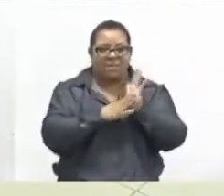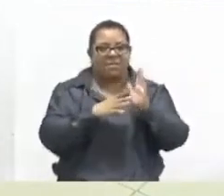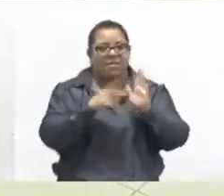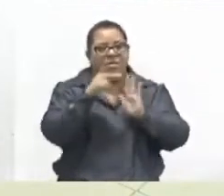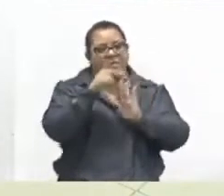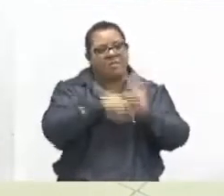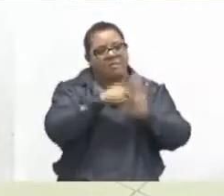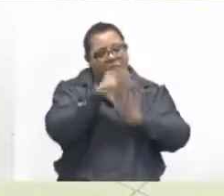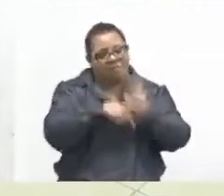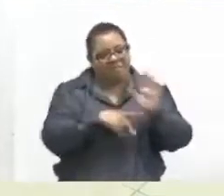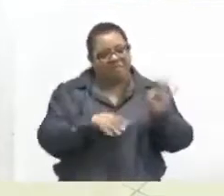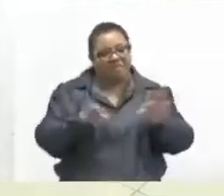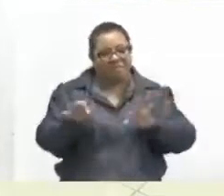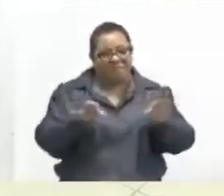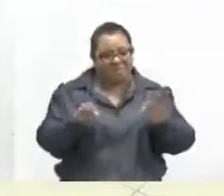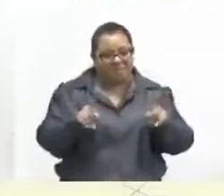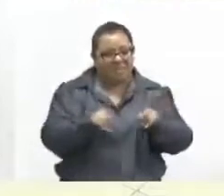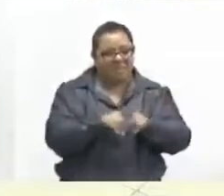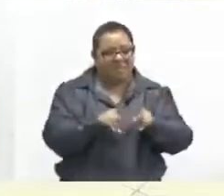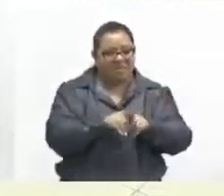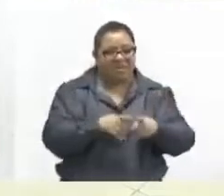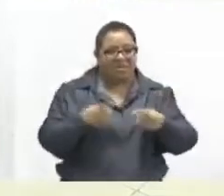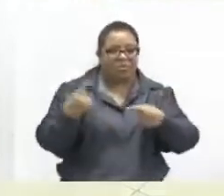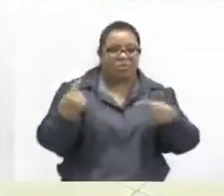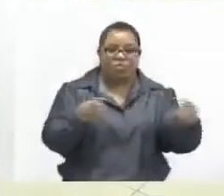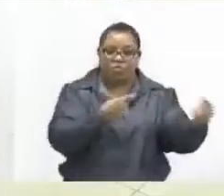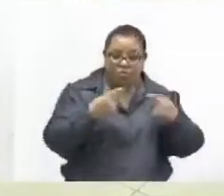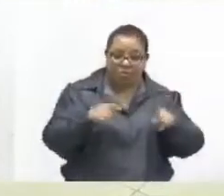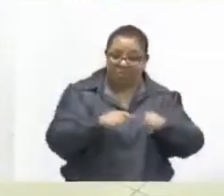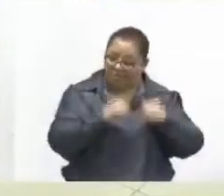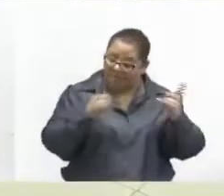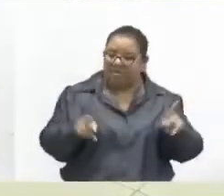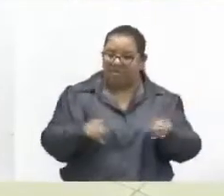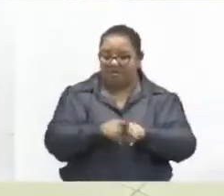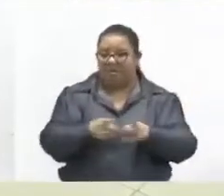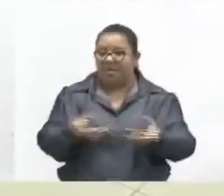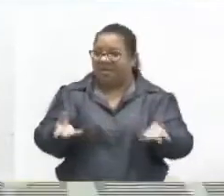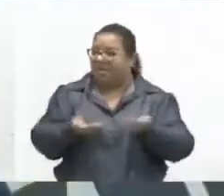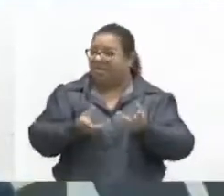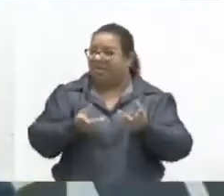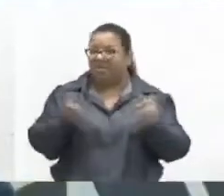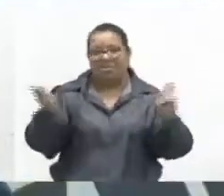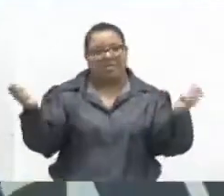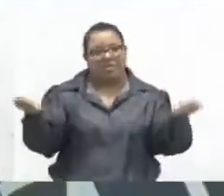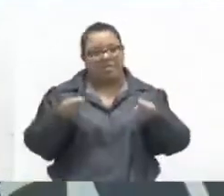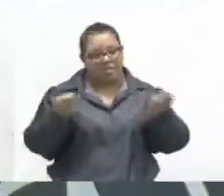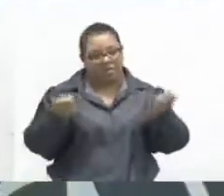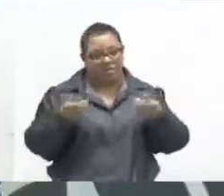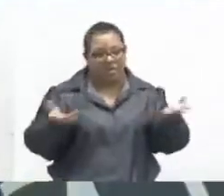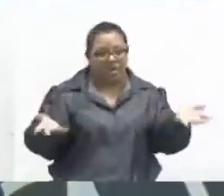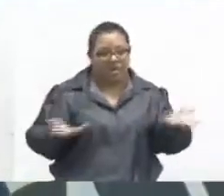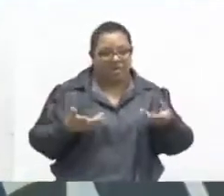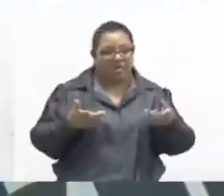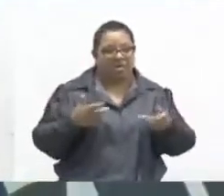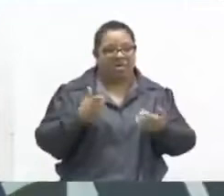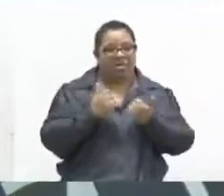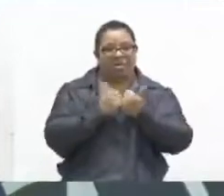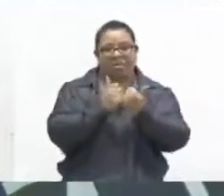que a Câmara Setorial Temática da Juventude vem discutindo, mas também que a gente está passível de edição e ainda para